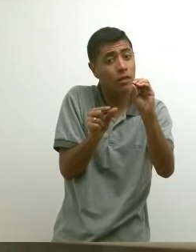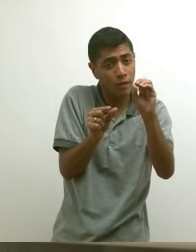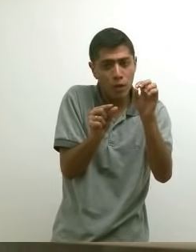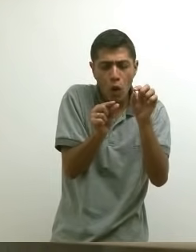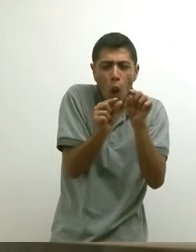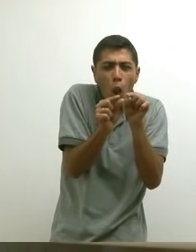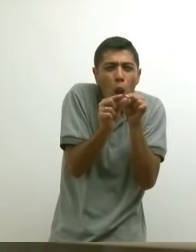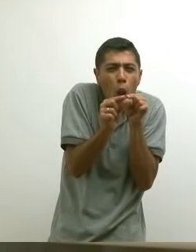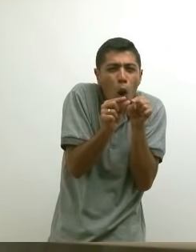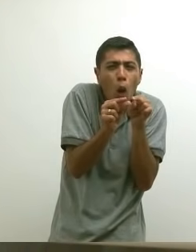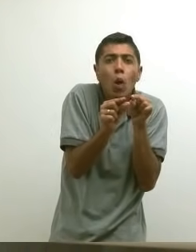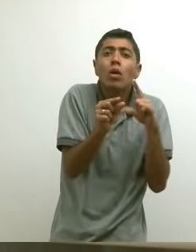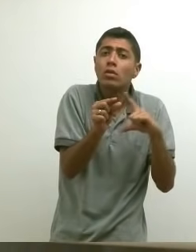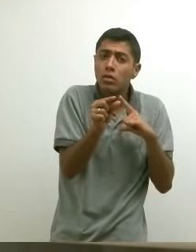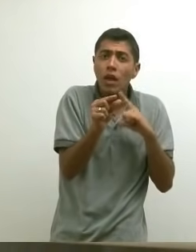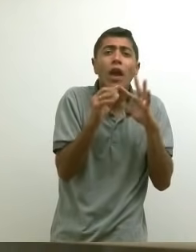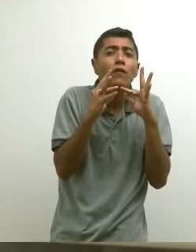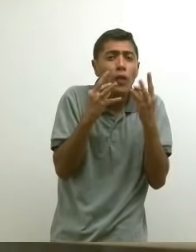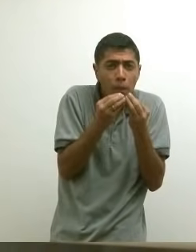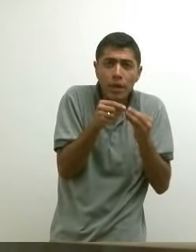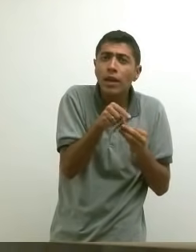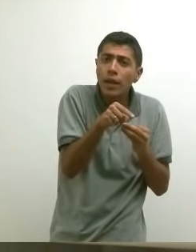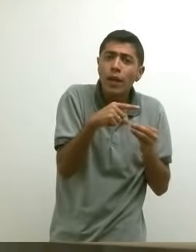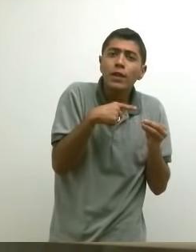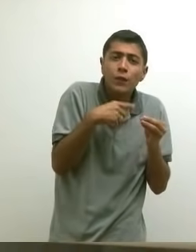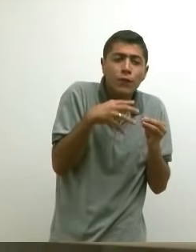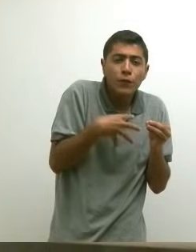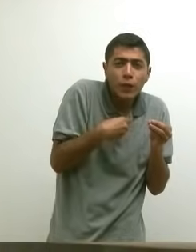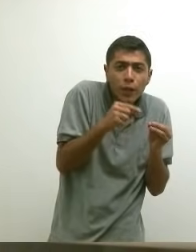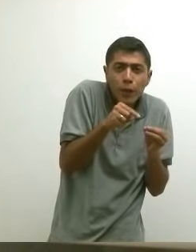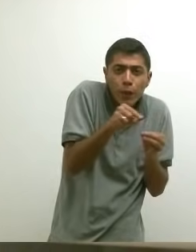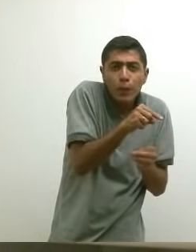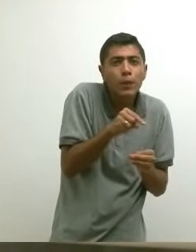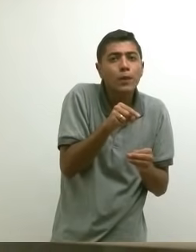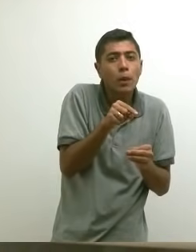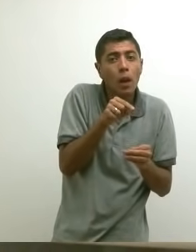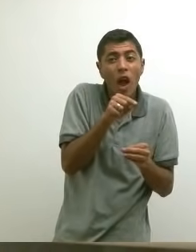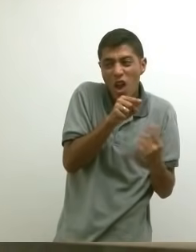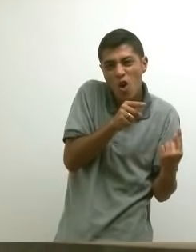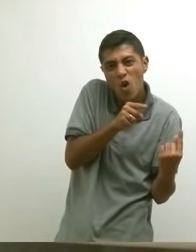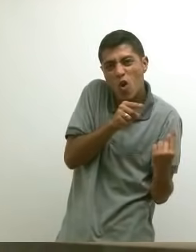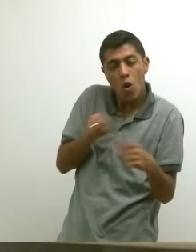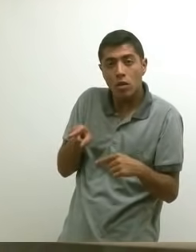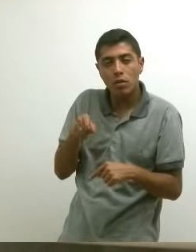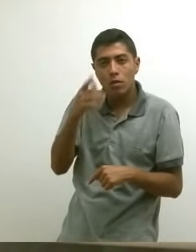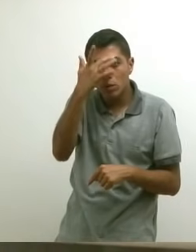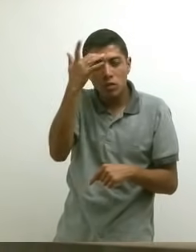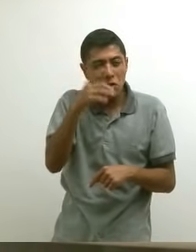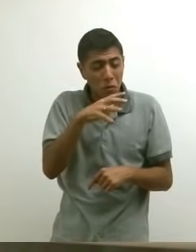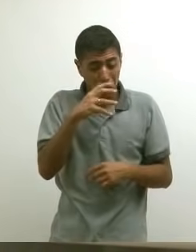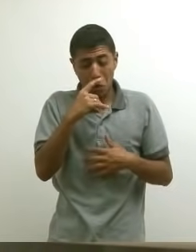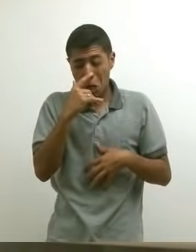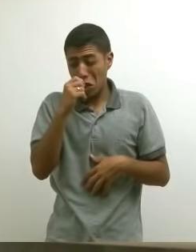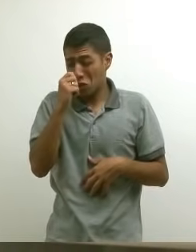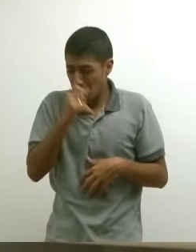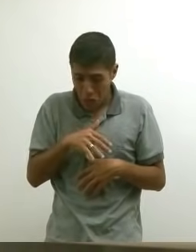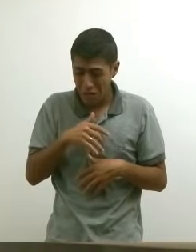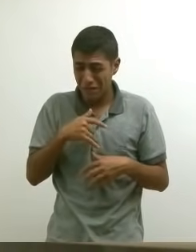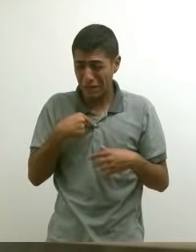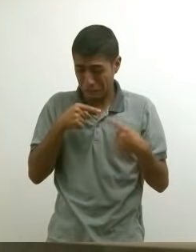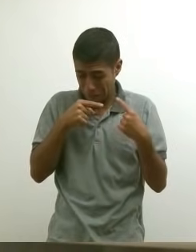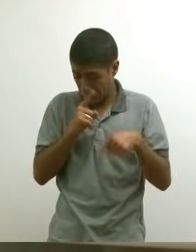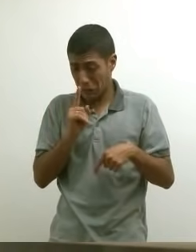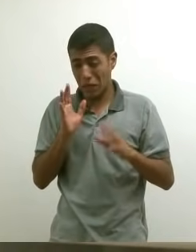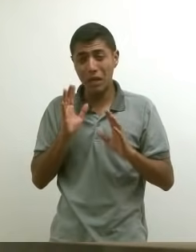o ácaro não ataca o alérgico o alérgica que ataca os ácaros isso é claro então o mundo moderno